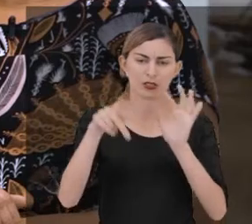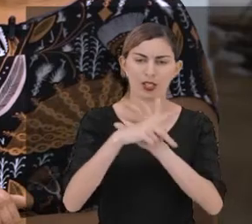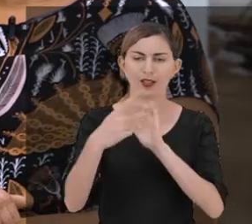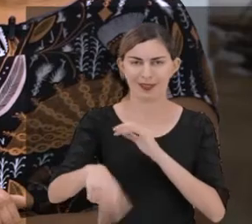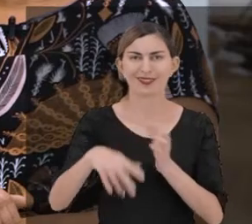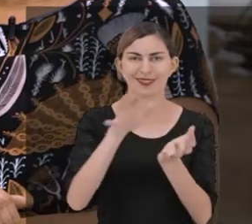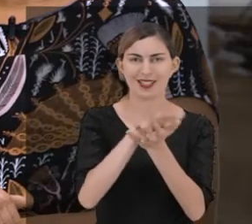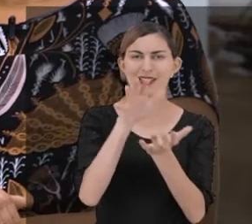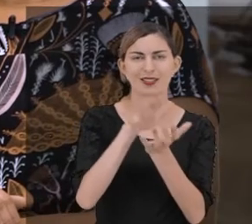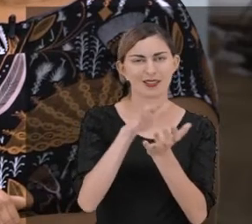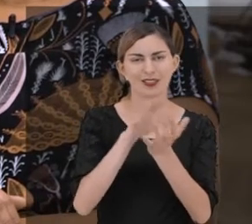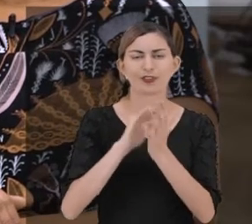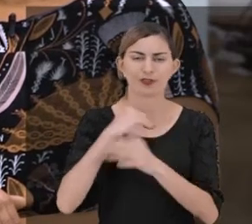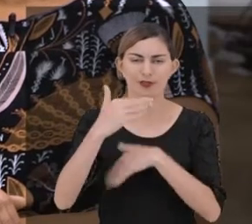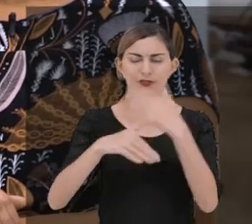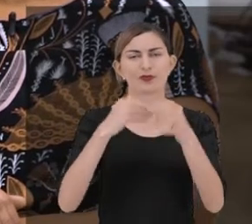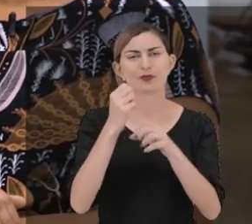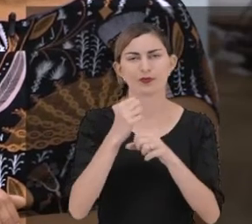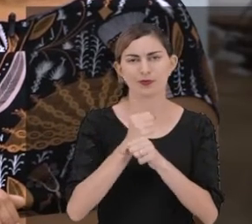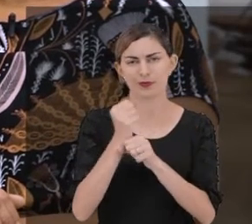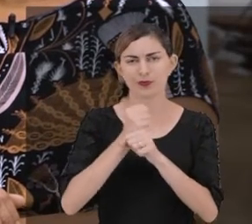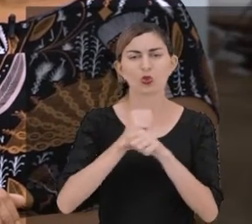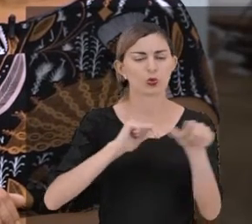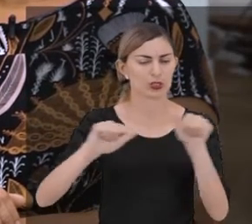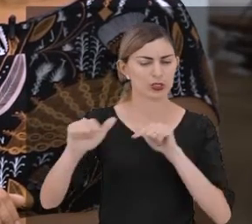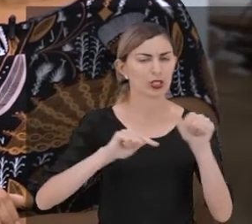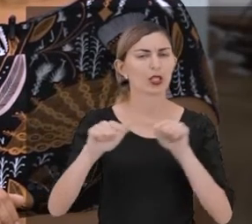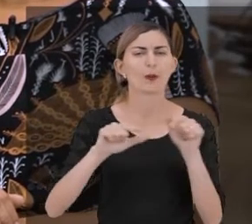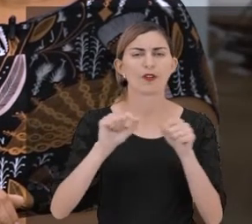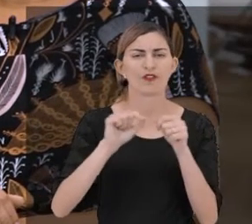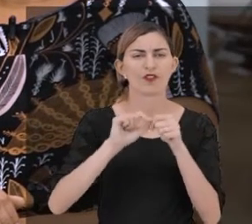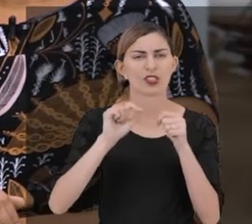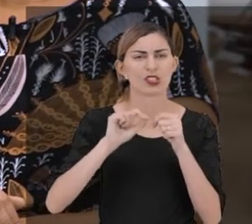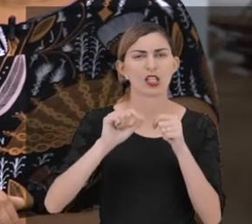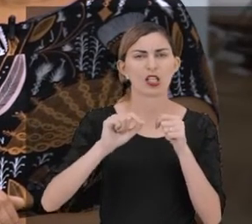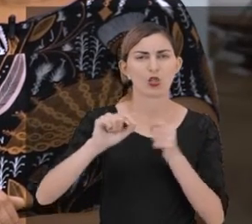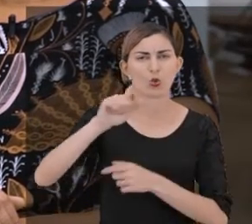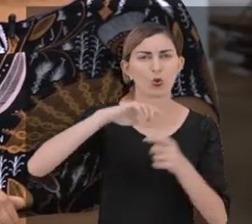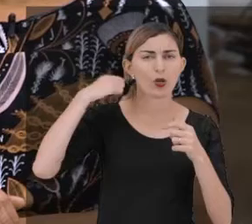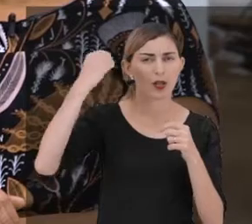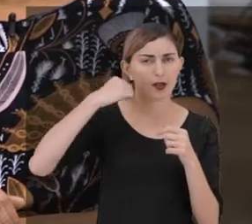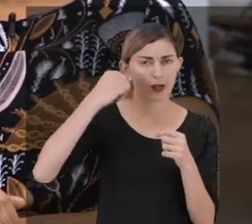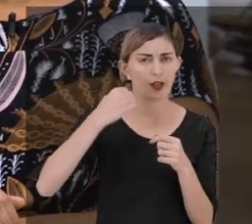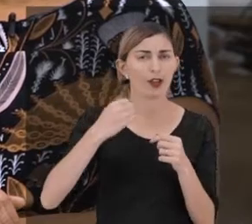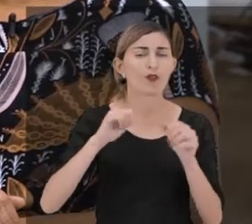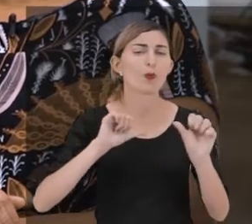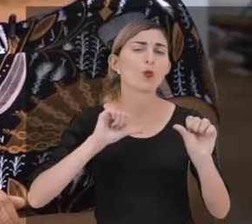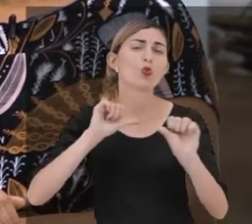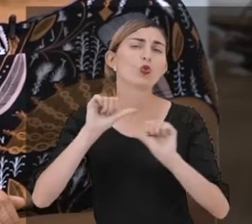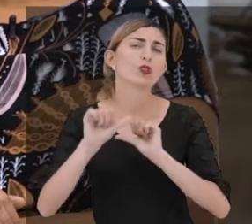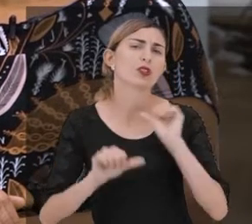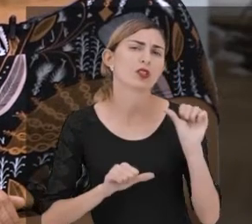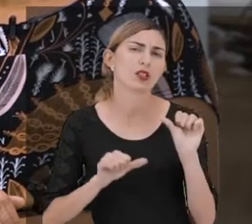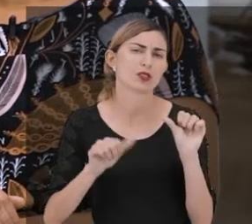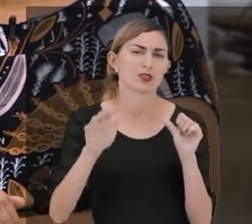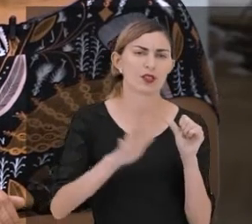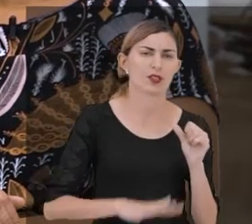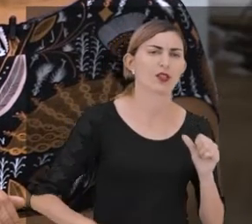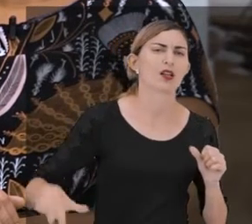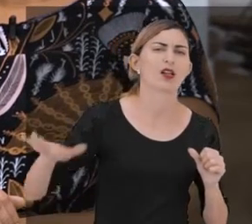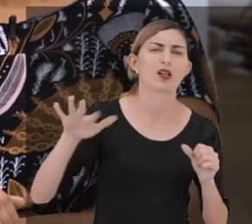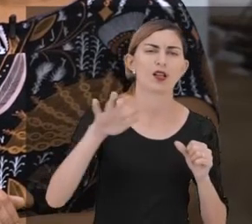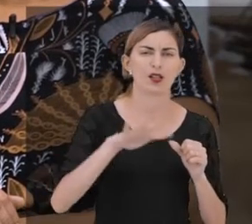metropolitana do Recife há alguns anos. Os trabalhadores fizeram greve pleiteando mudanças na